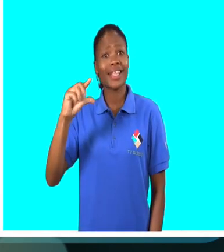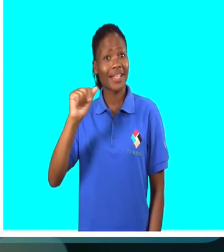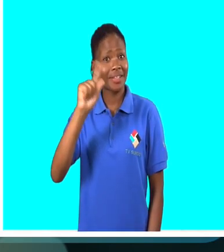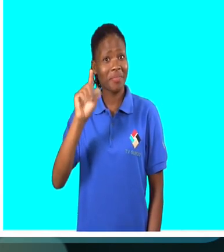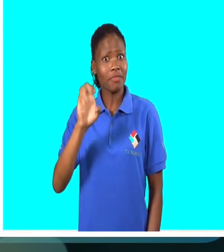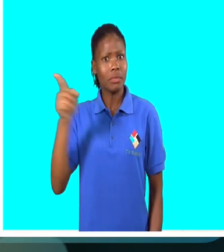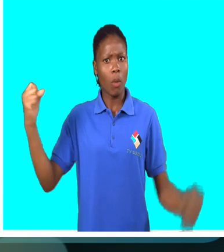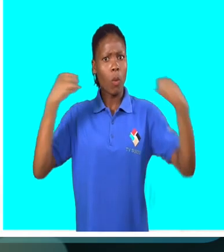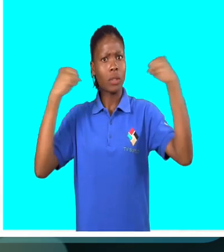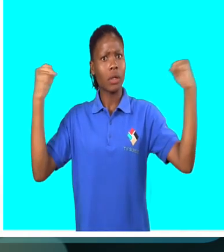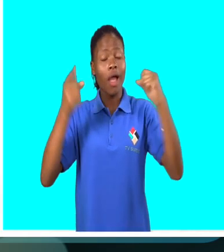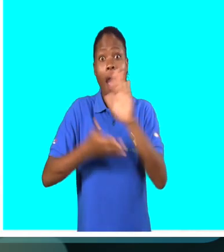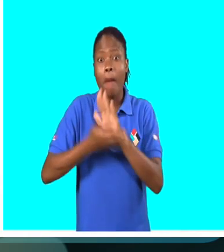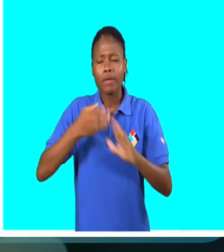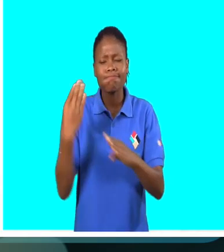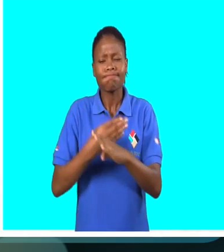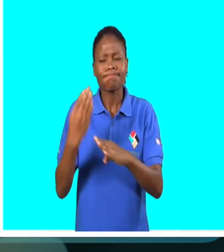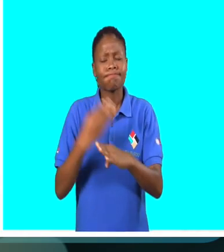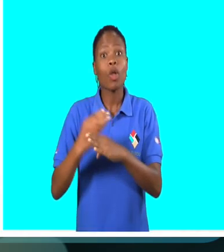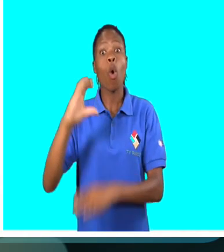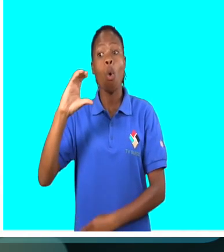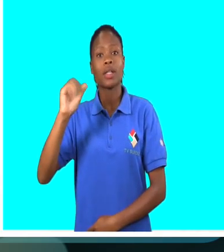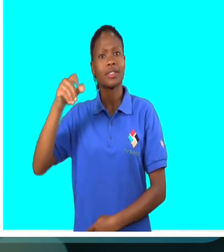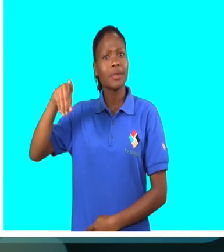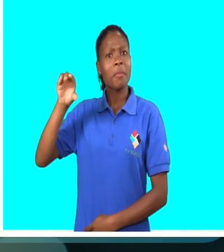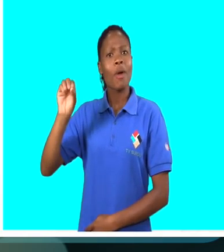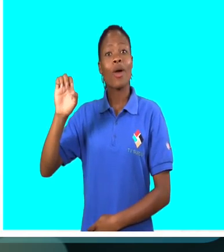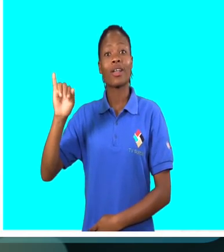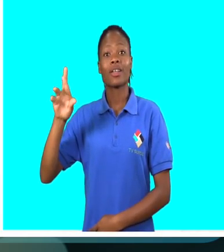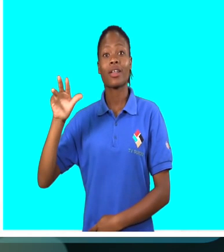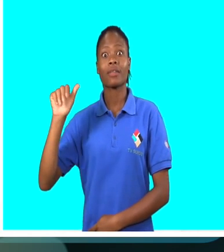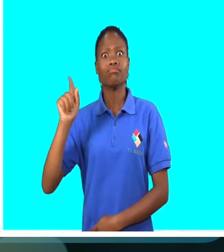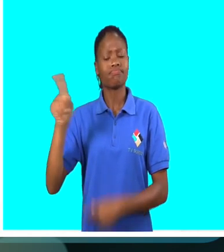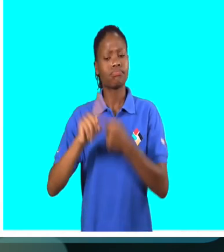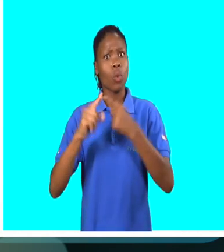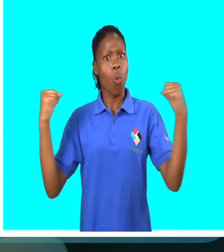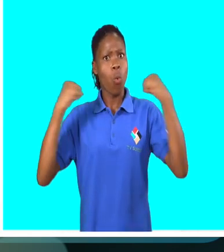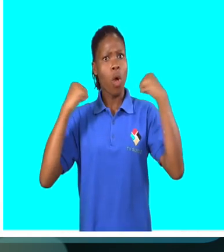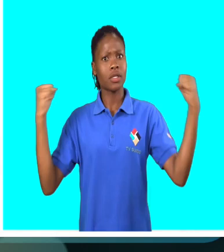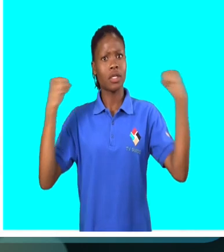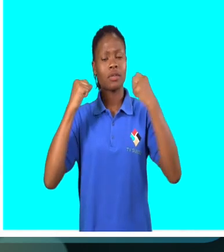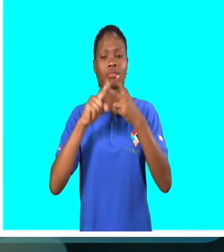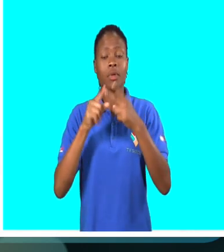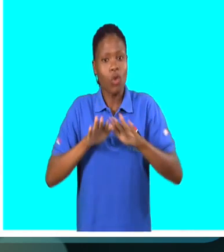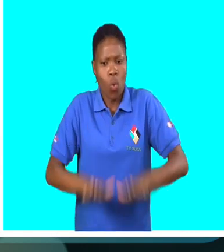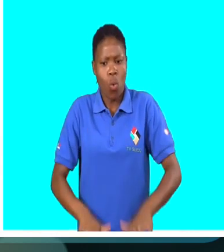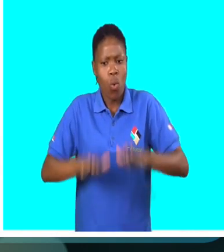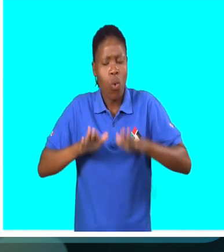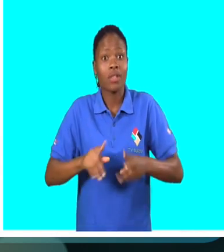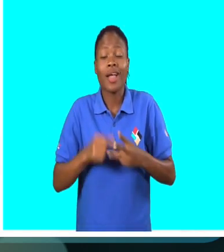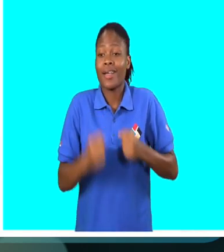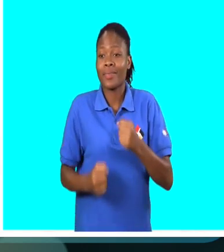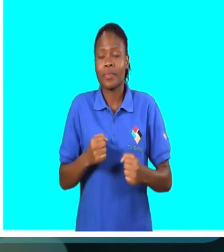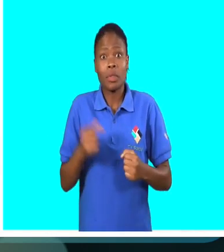Começou por praticar capoeira e depois apaixonou-se pelo fitness. Kazé é o primeiro atleta profissional